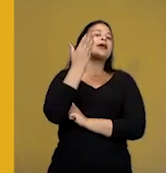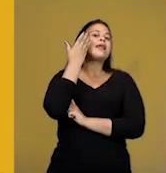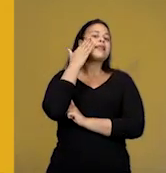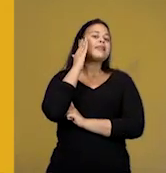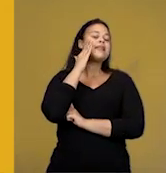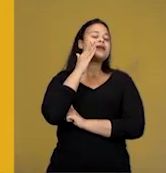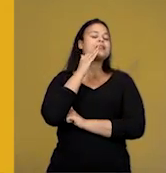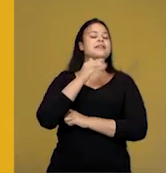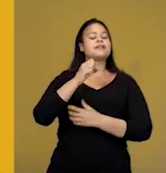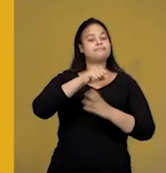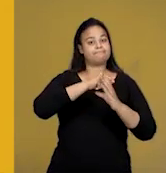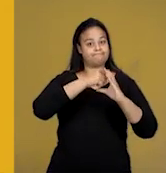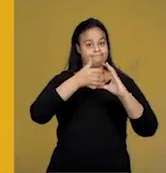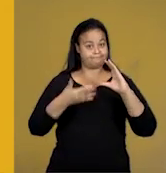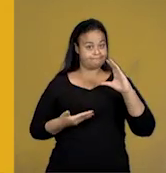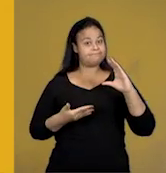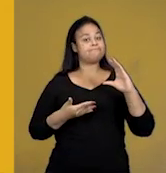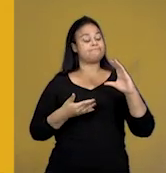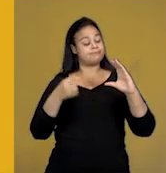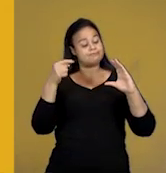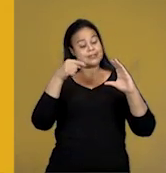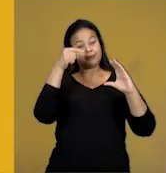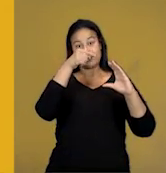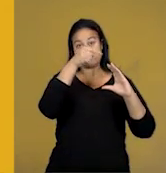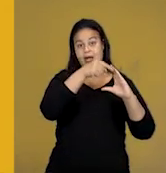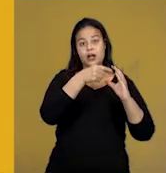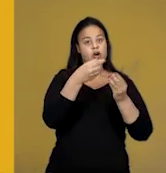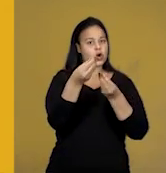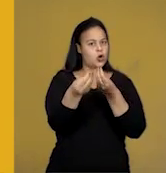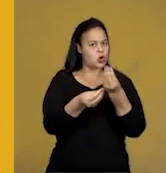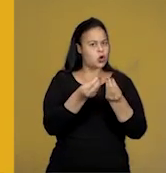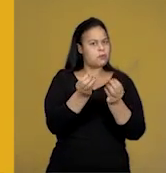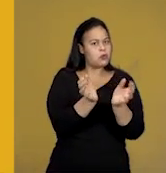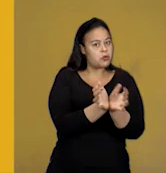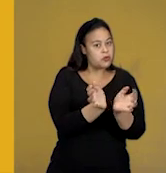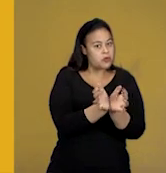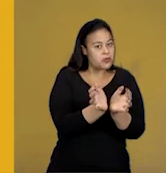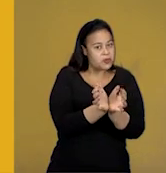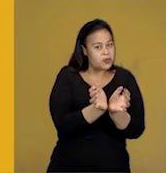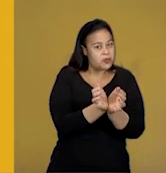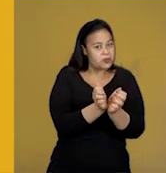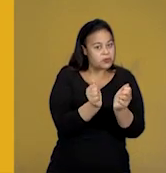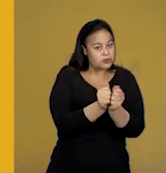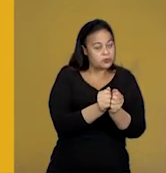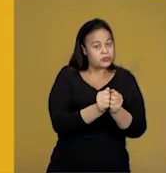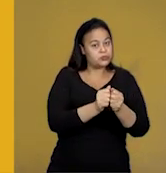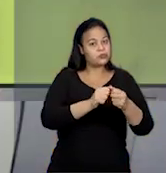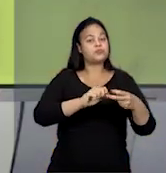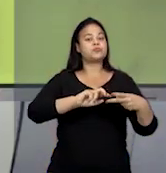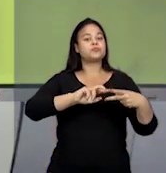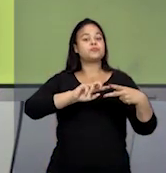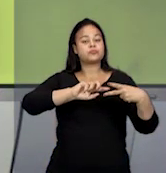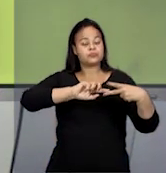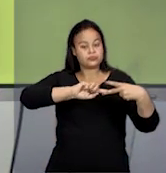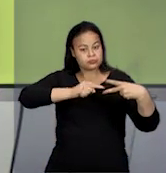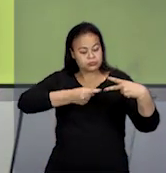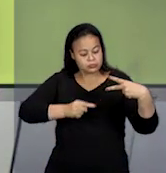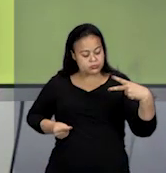que certas características são determinadas pela ação conjunta de alelos de diferentes